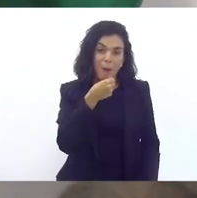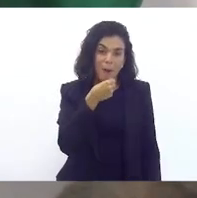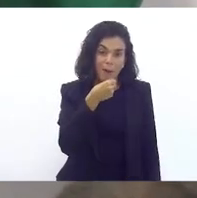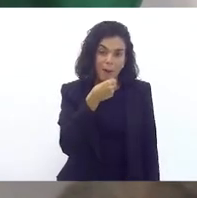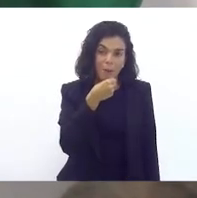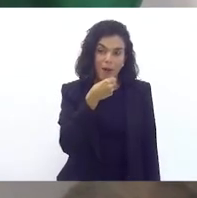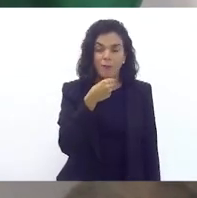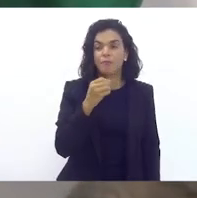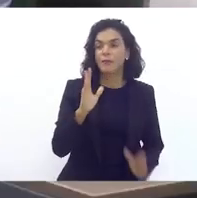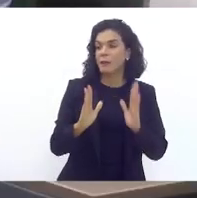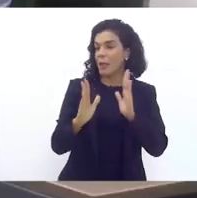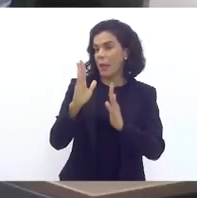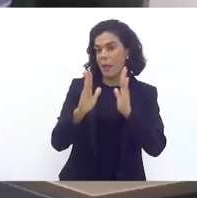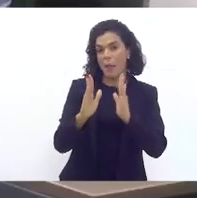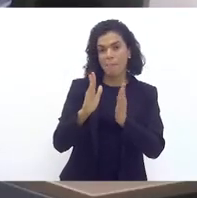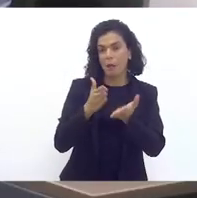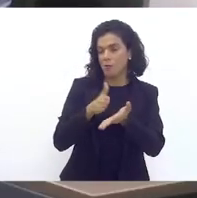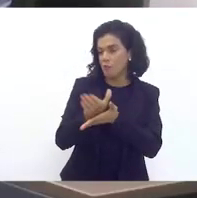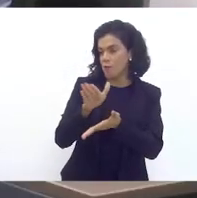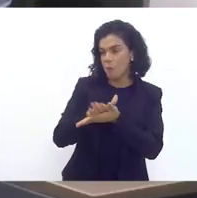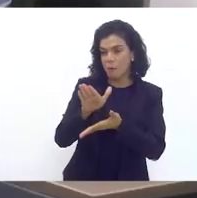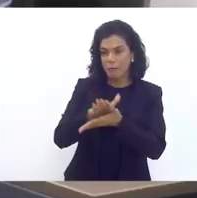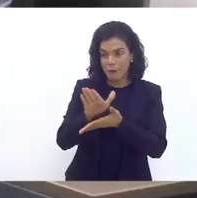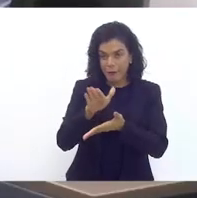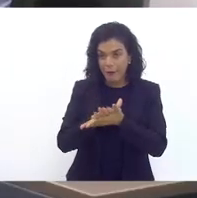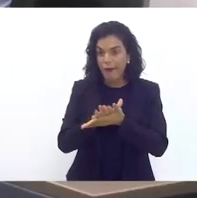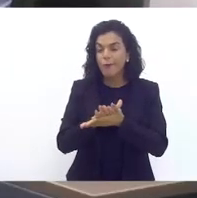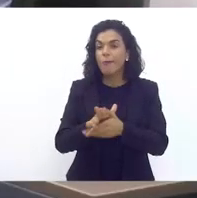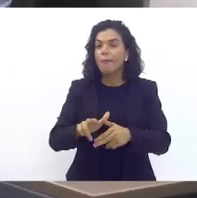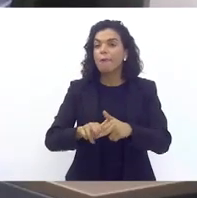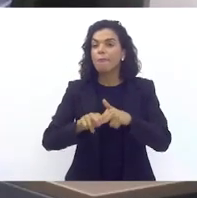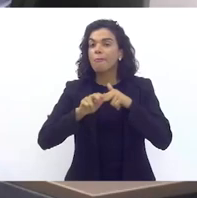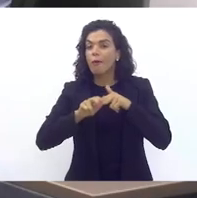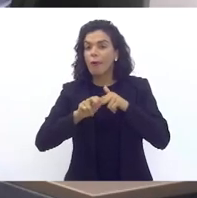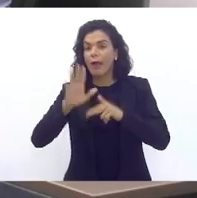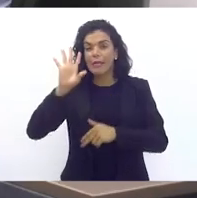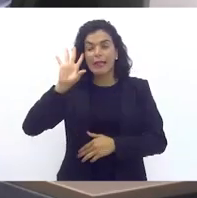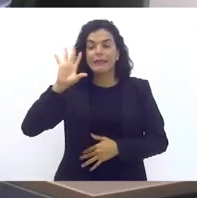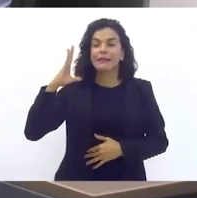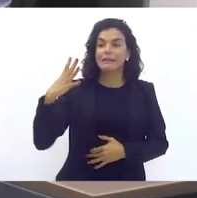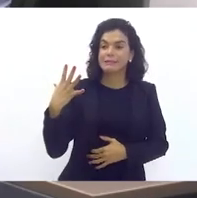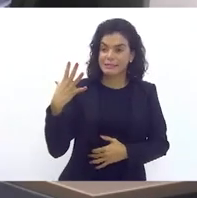microfone? Na época não foi publicado por conta da decisão